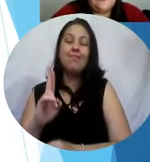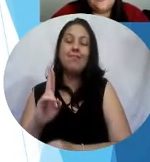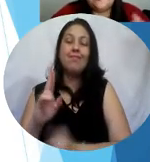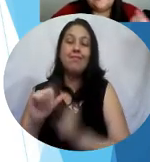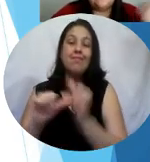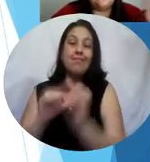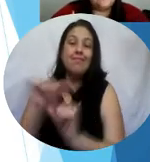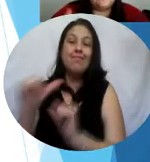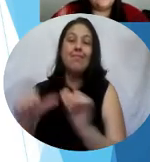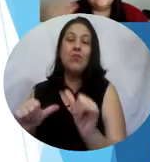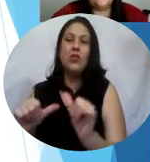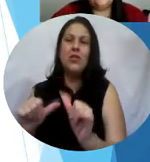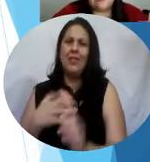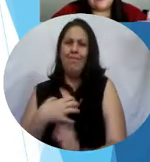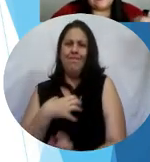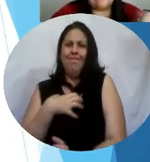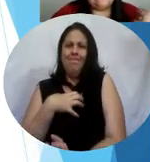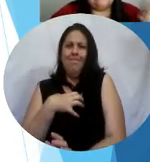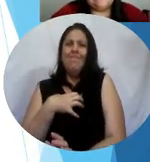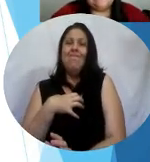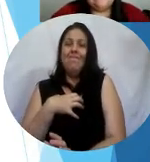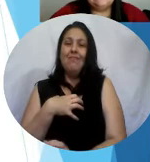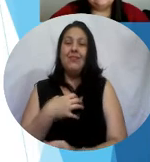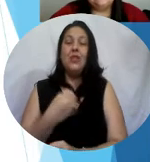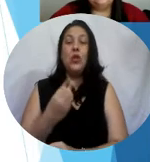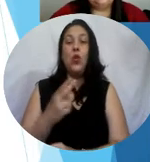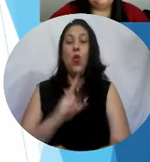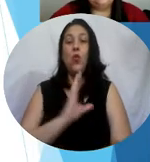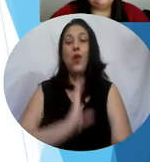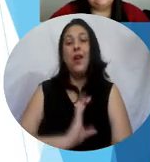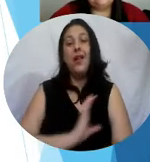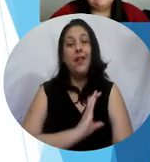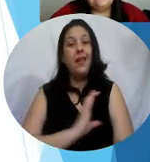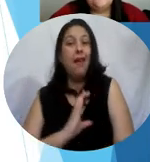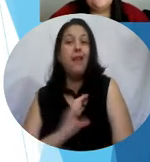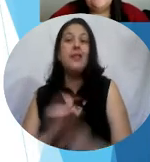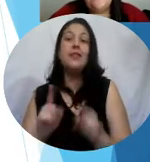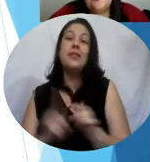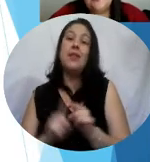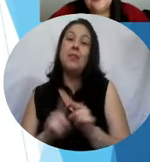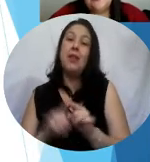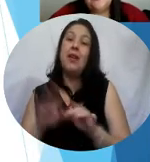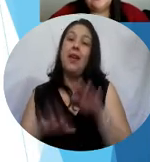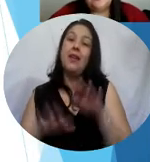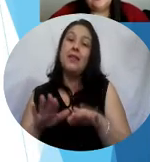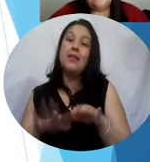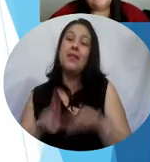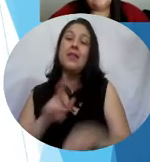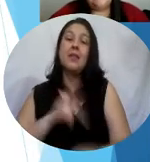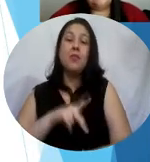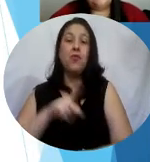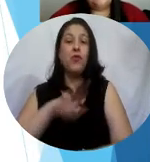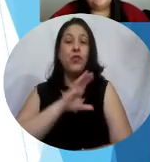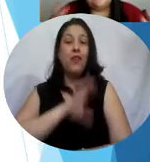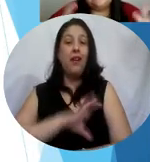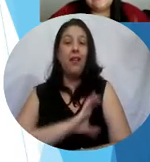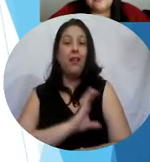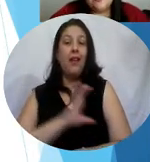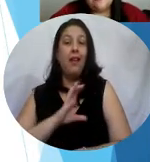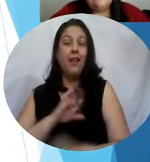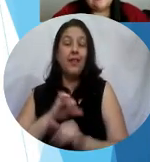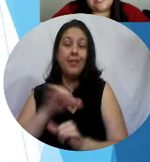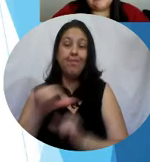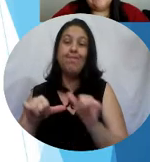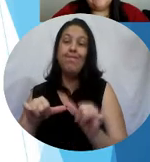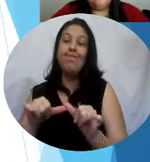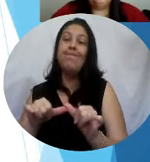ocorrem imprevistos, a gente precisa mudar a catequista, e é sempre muito importante que essa pessoa ela